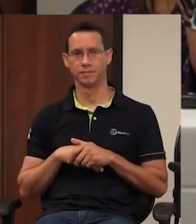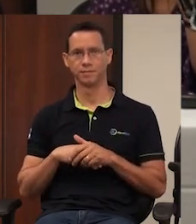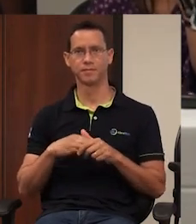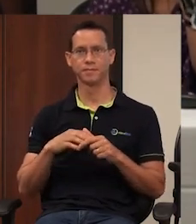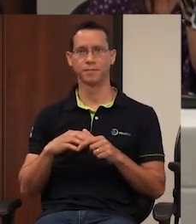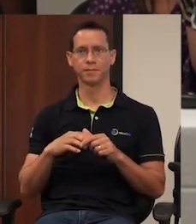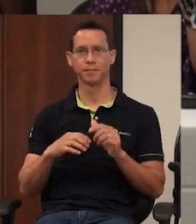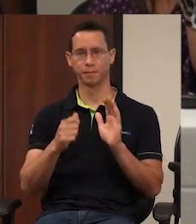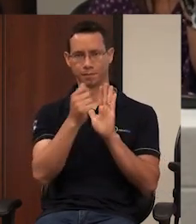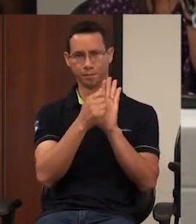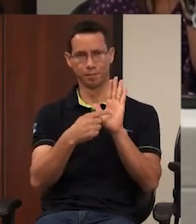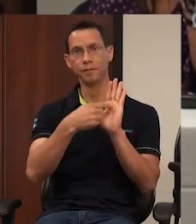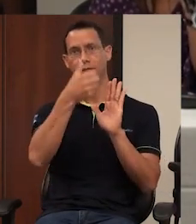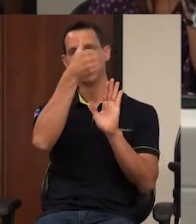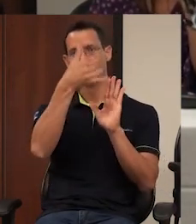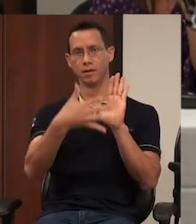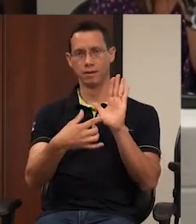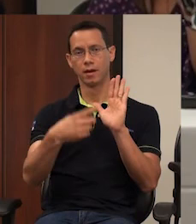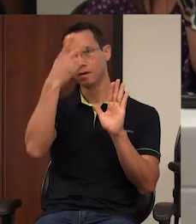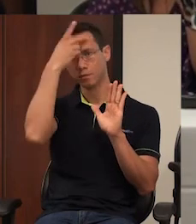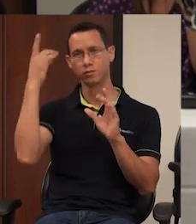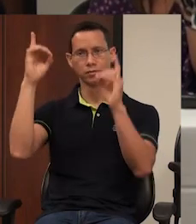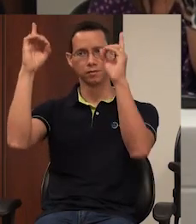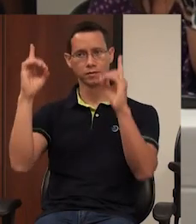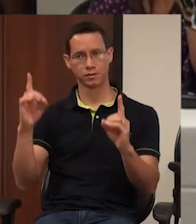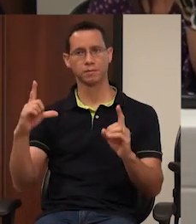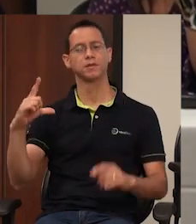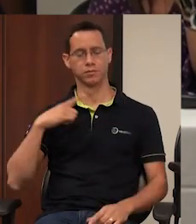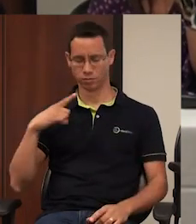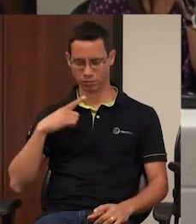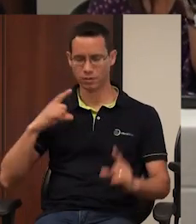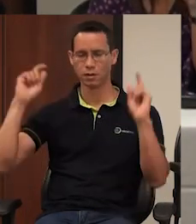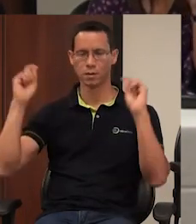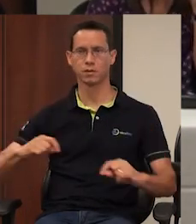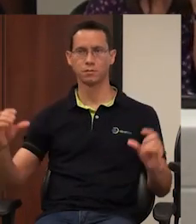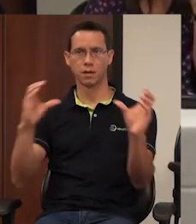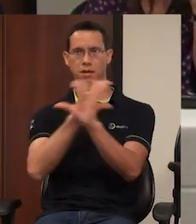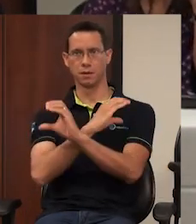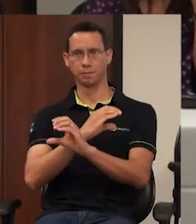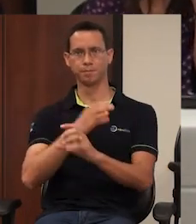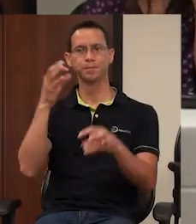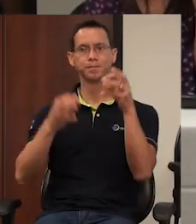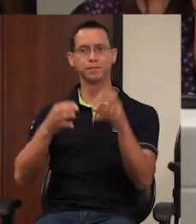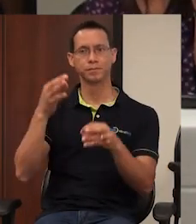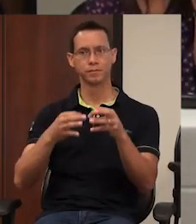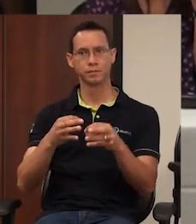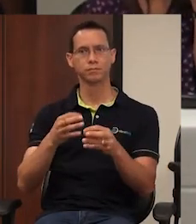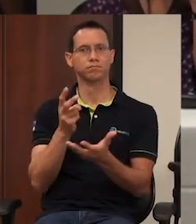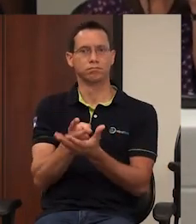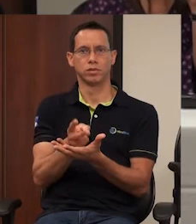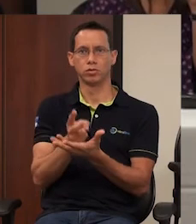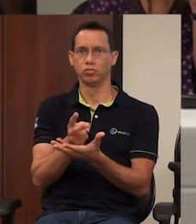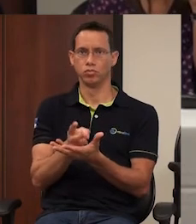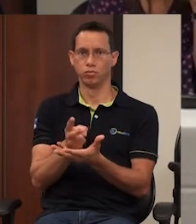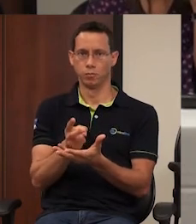definiu, né, que as pessoas com deficiência têm capacidade plena. O Tribunal de Justiça tem mantido.